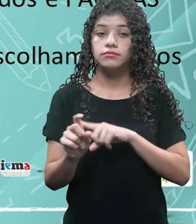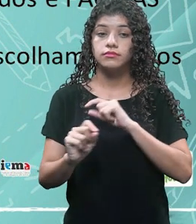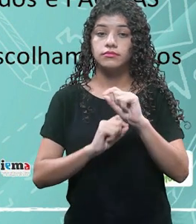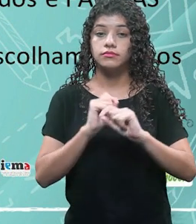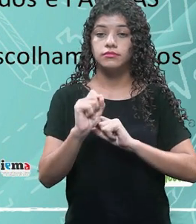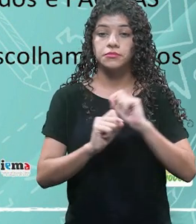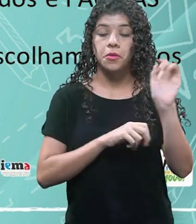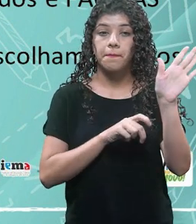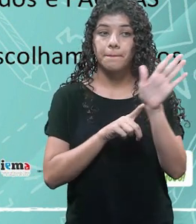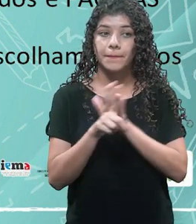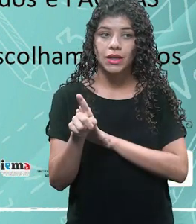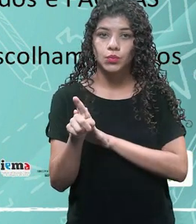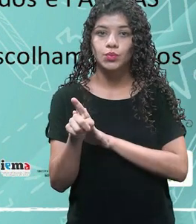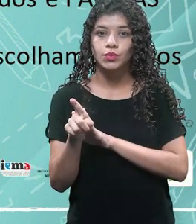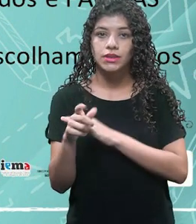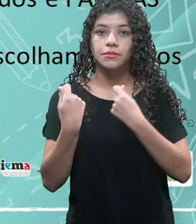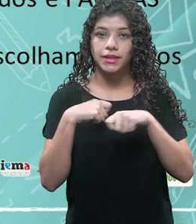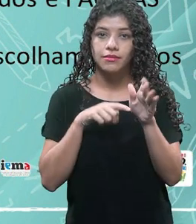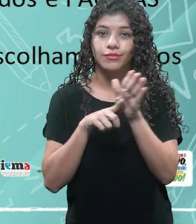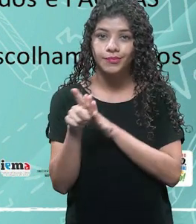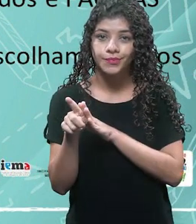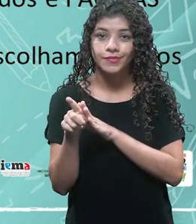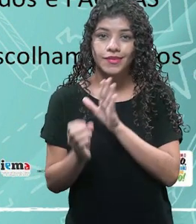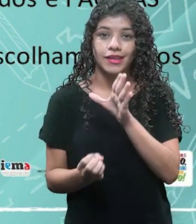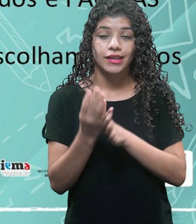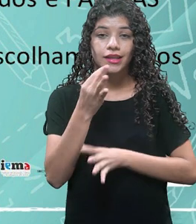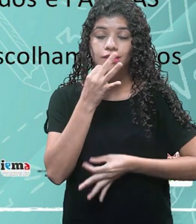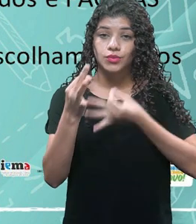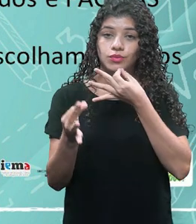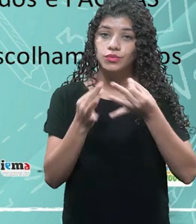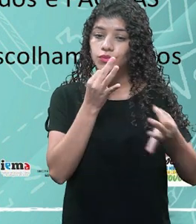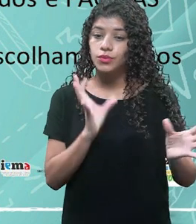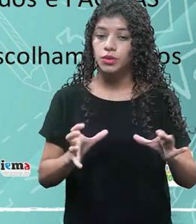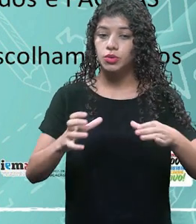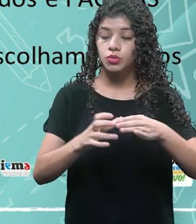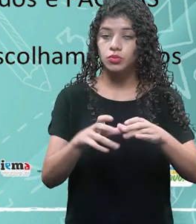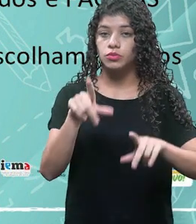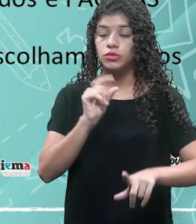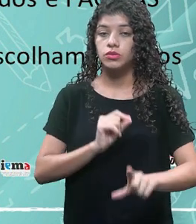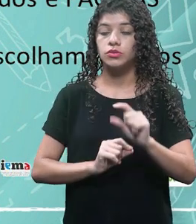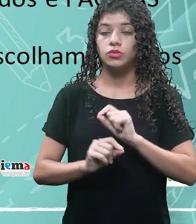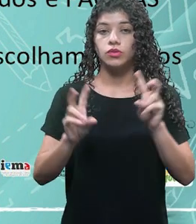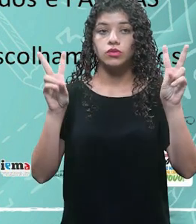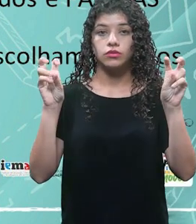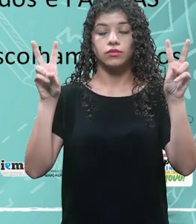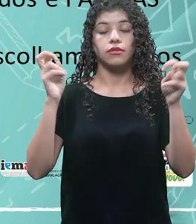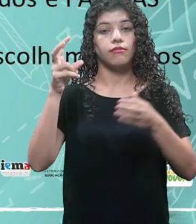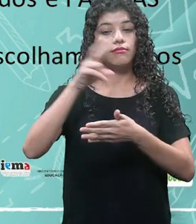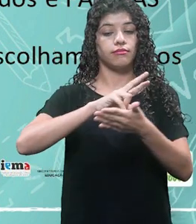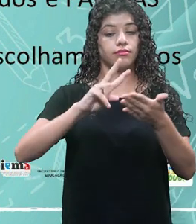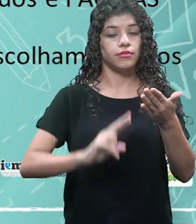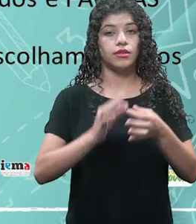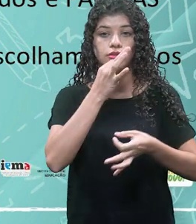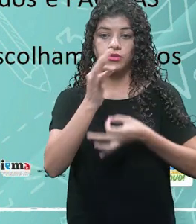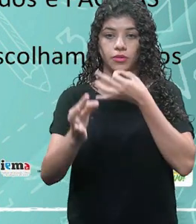faça as perguntas para formular argumentos de maneira coletiva escolham tópicos que escolherem e Leiam